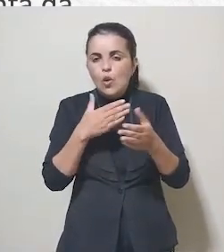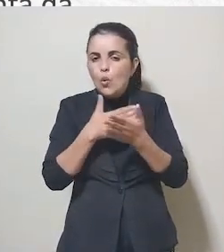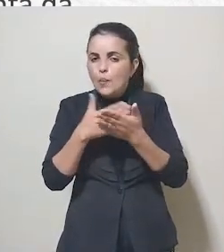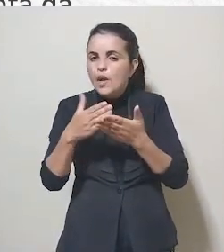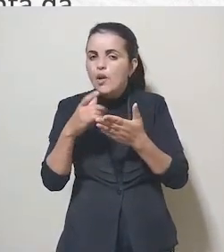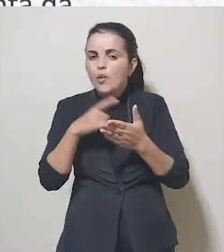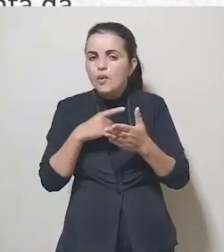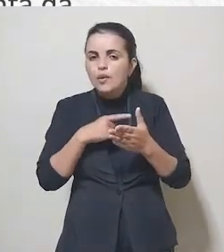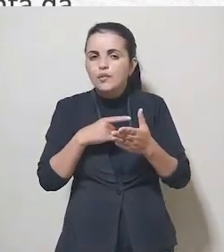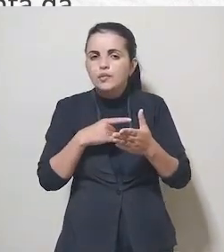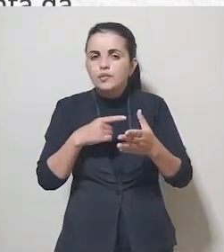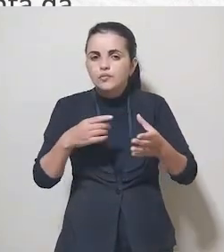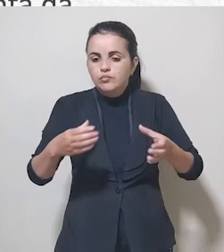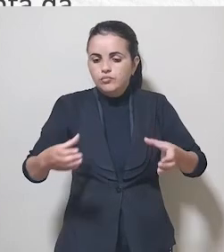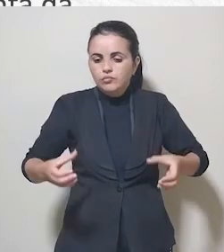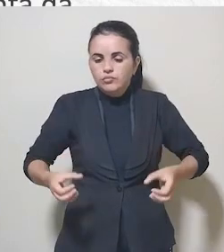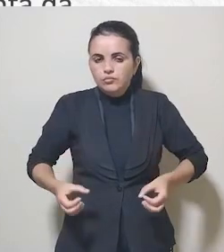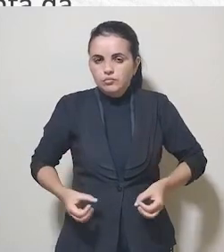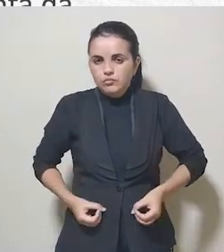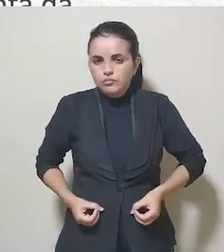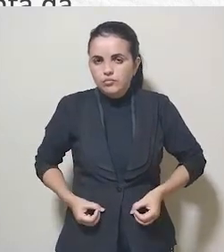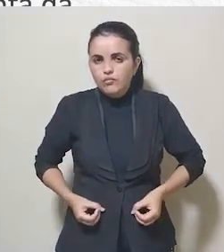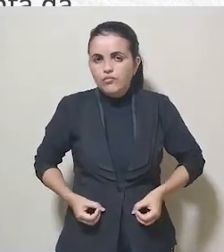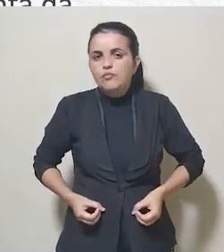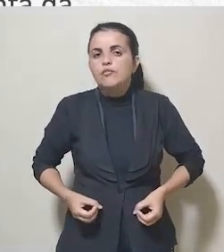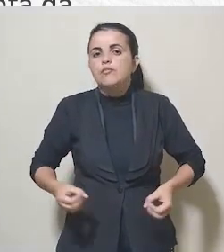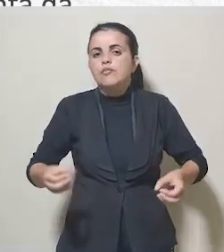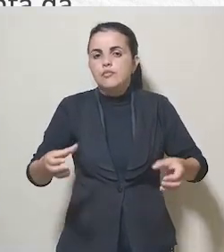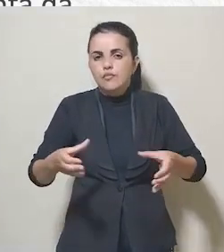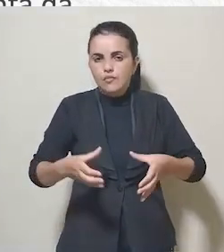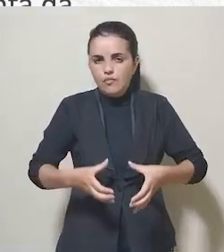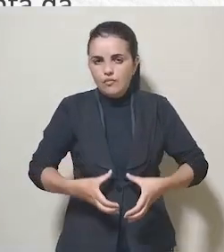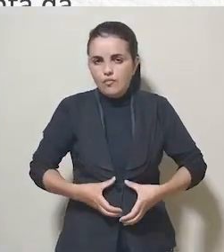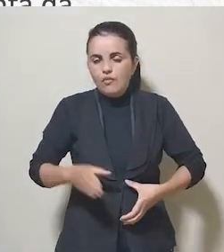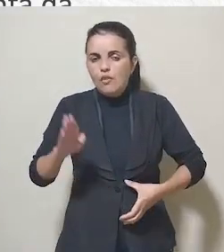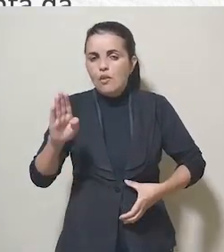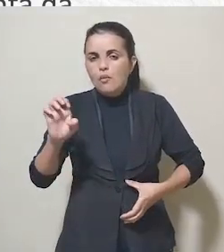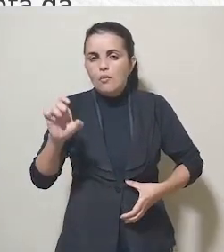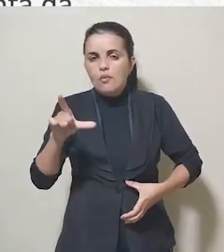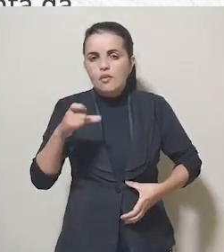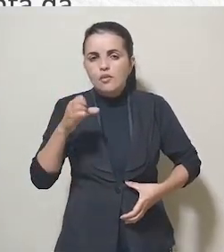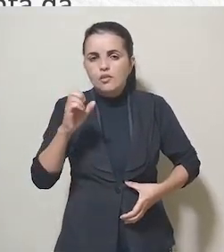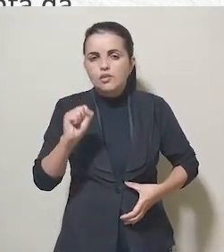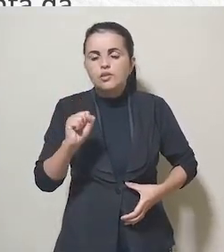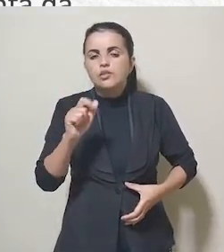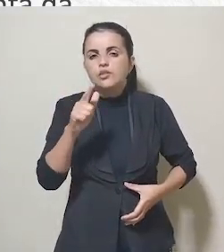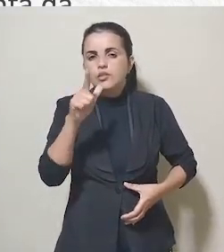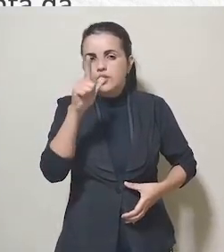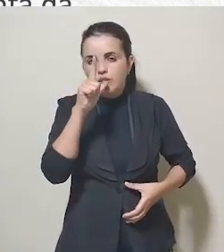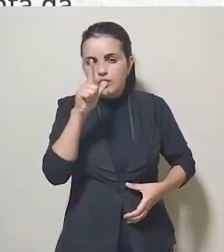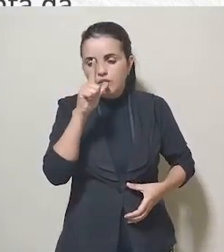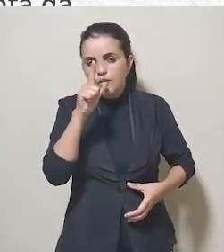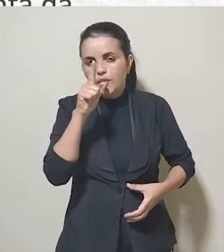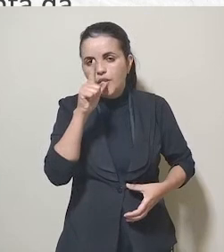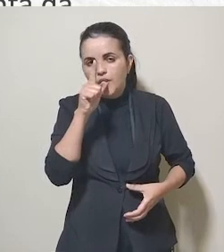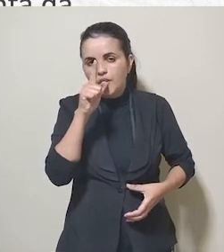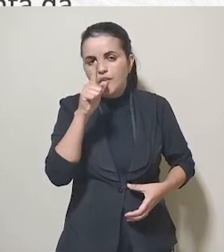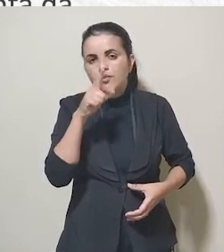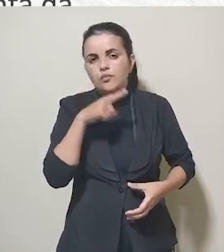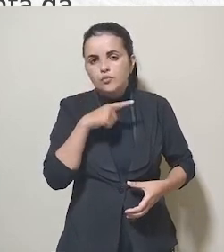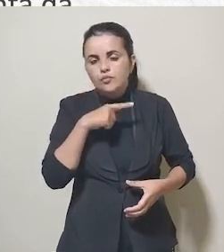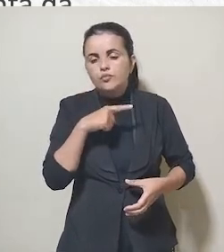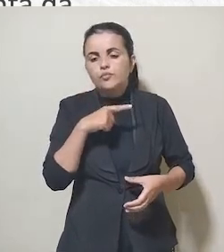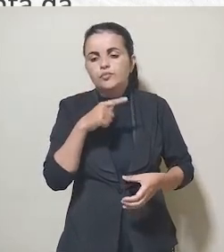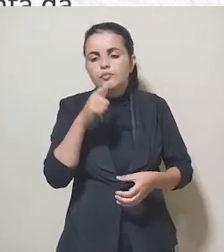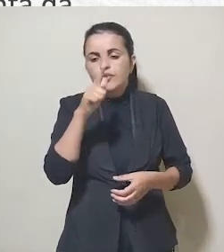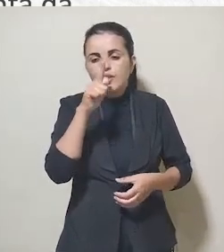ele vai começar na bexiga, ele atravessa a próstata e o pênis até a ponta da glande. Então eu vejo que ele percorre todo esse